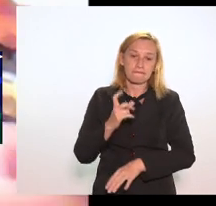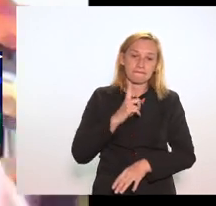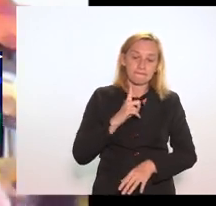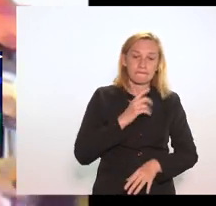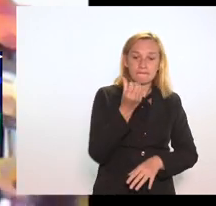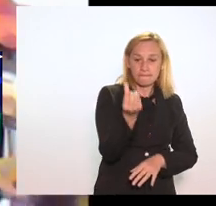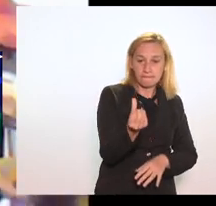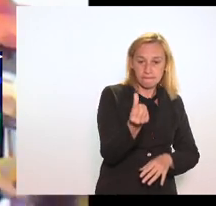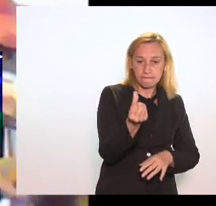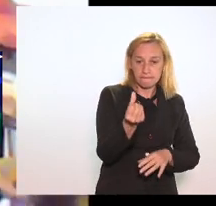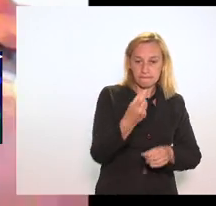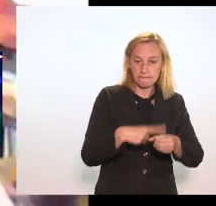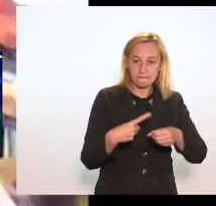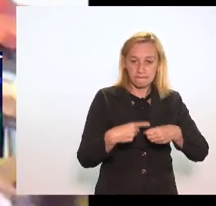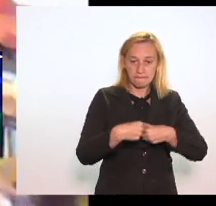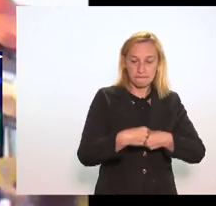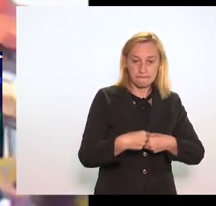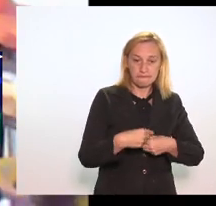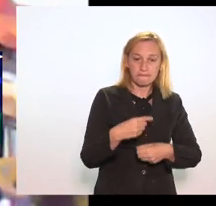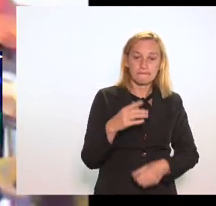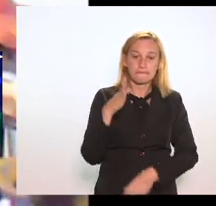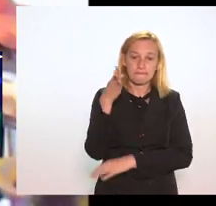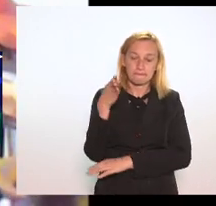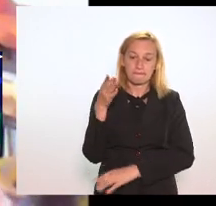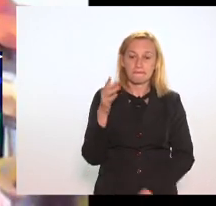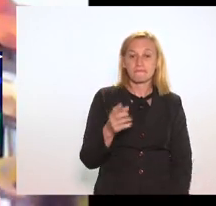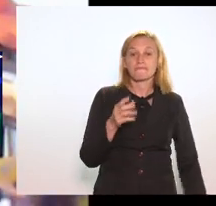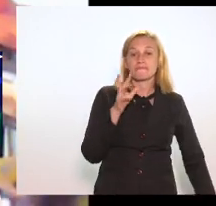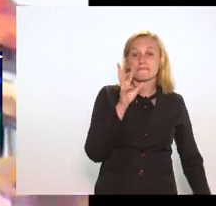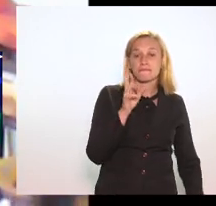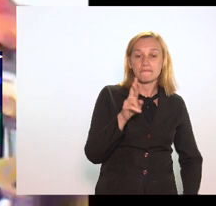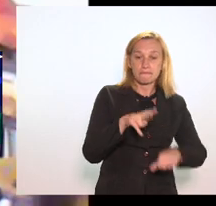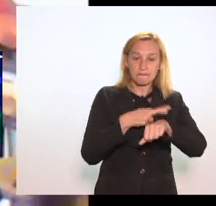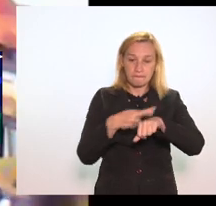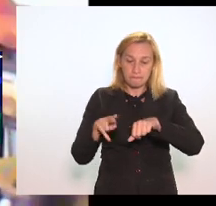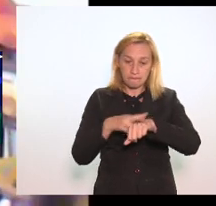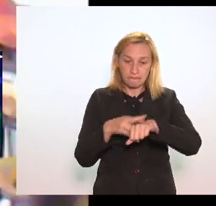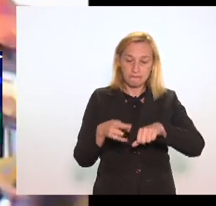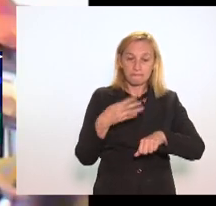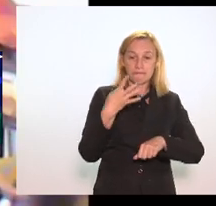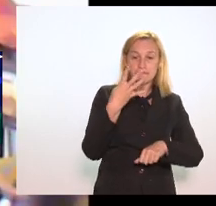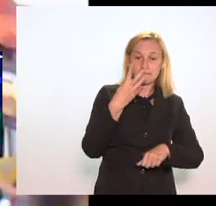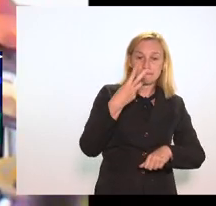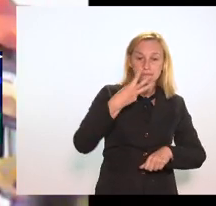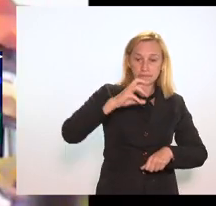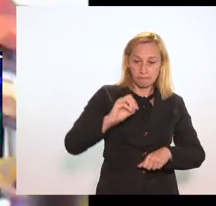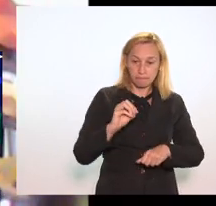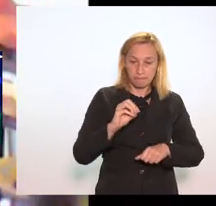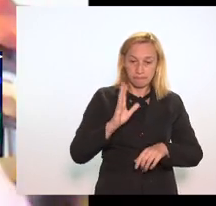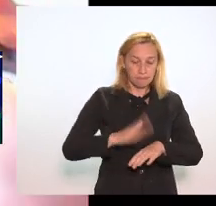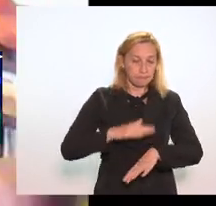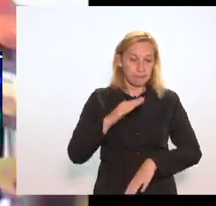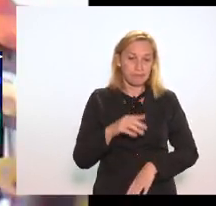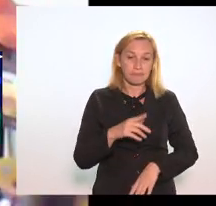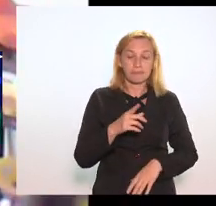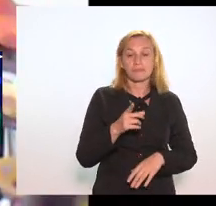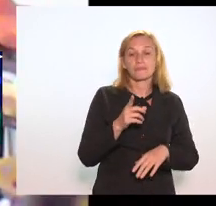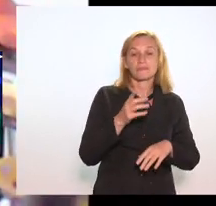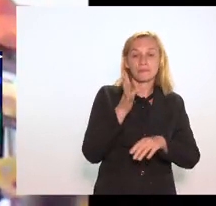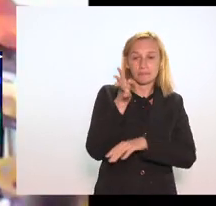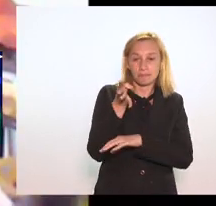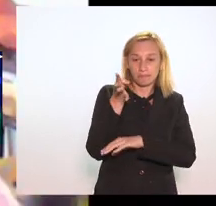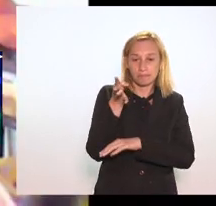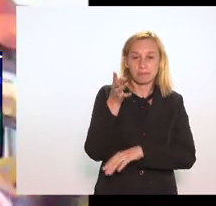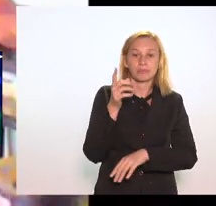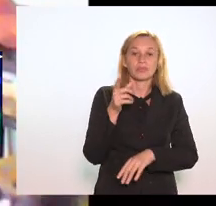municípios da Bandeira roxa mais de 30 na bandeira vermelha infelizmente muitos prefeitos vão fazendo nada o governador pode chamar